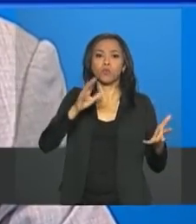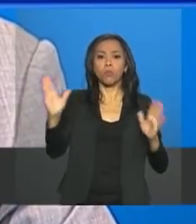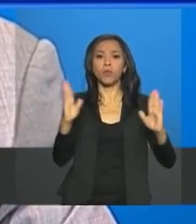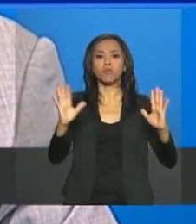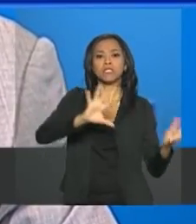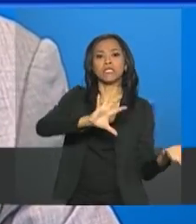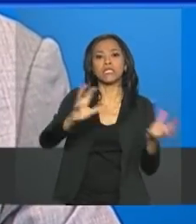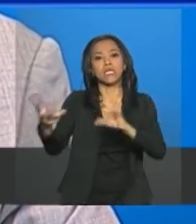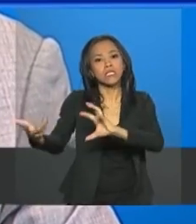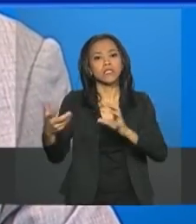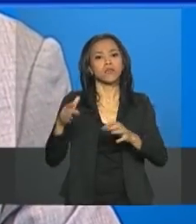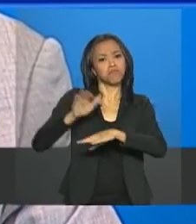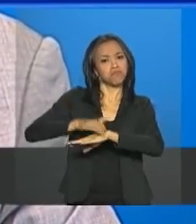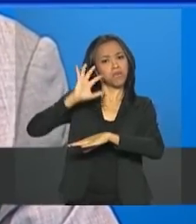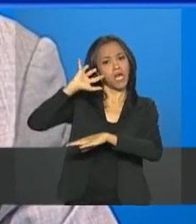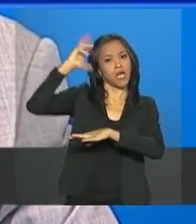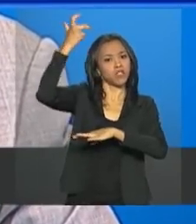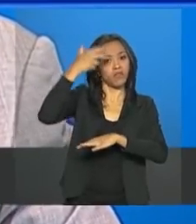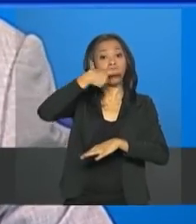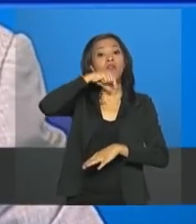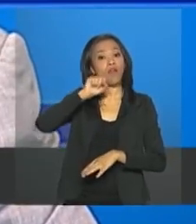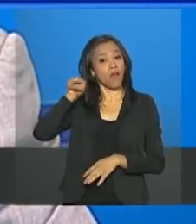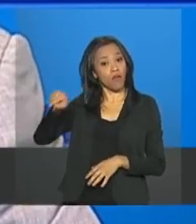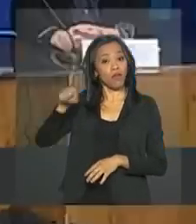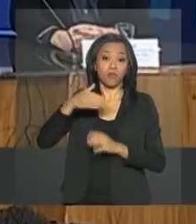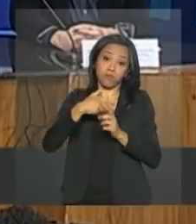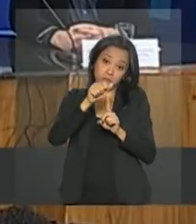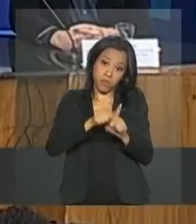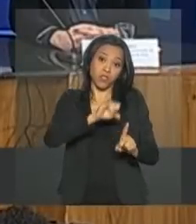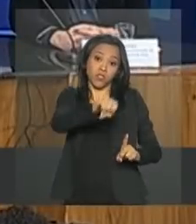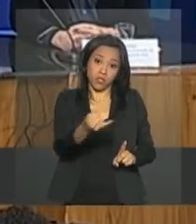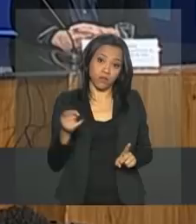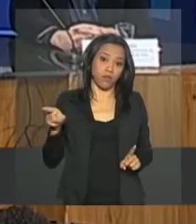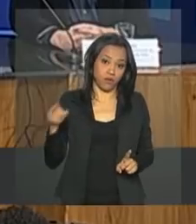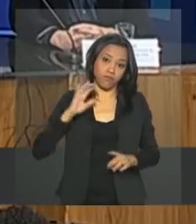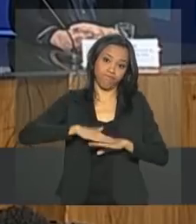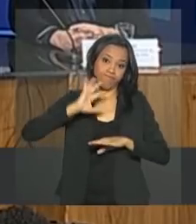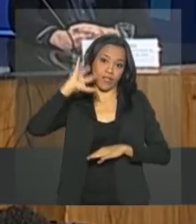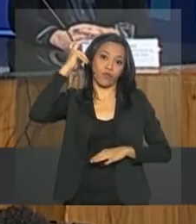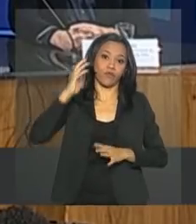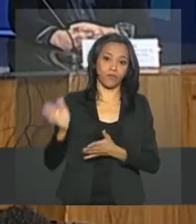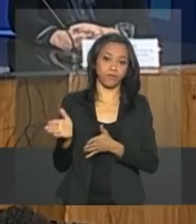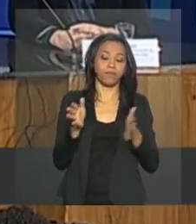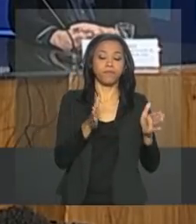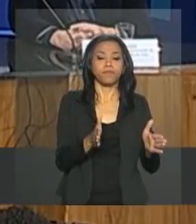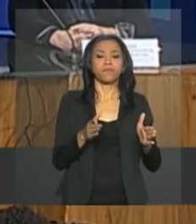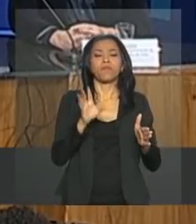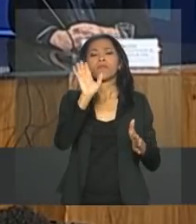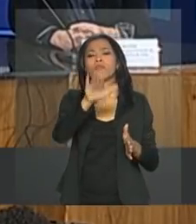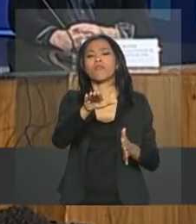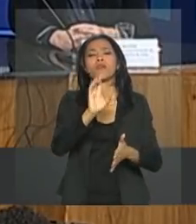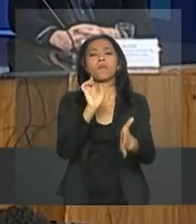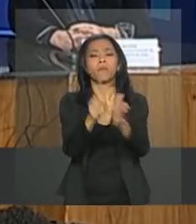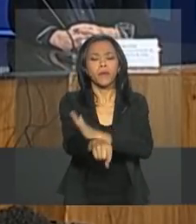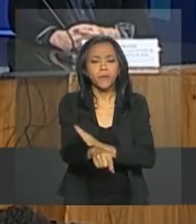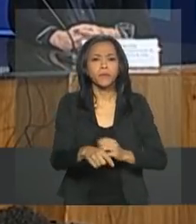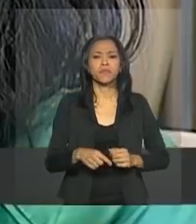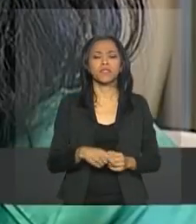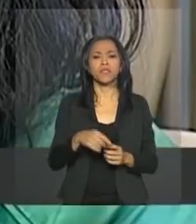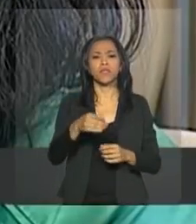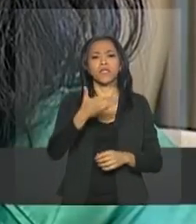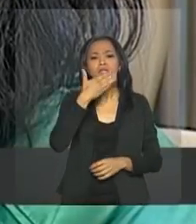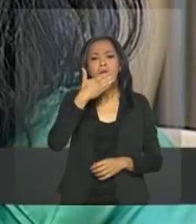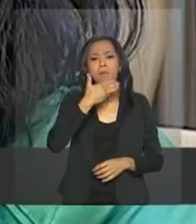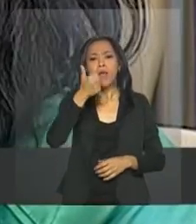ea tomada de decisão é deles a partir de janeiro boa noite cláudio bomtempo tv globo eu queria que se explicasse um pouco